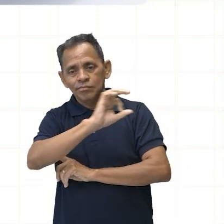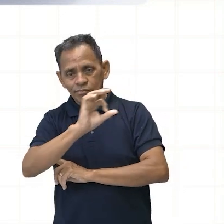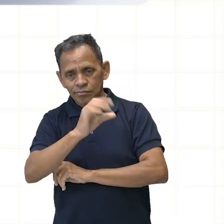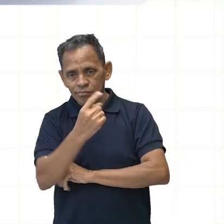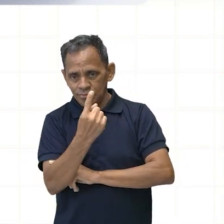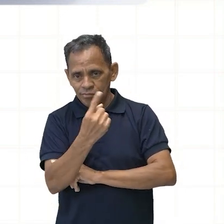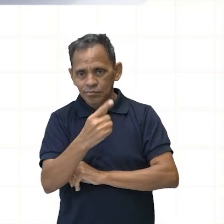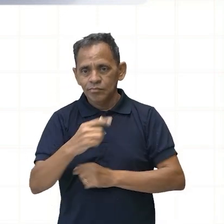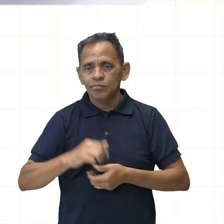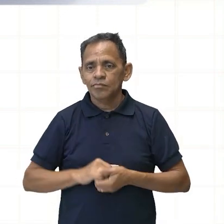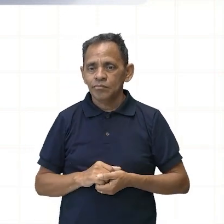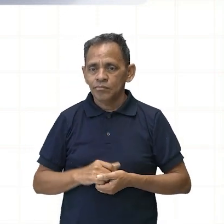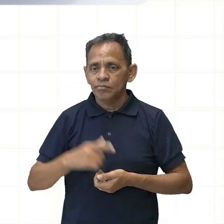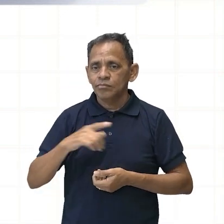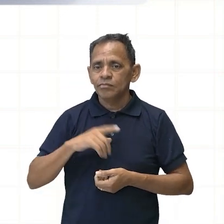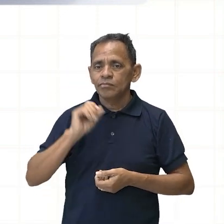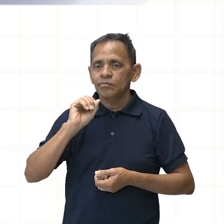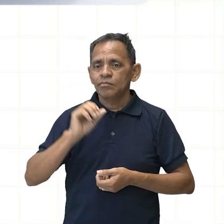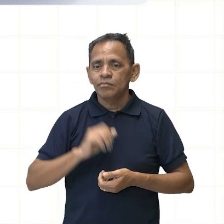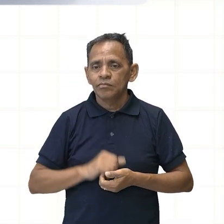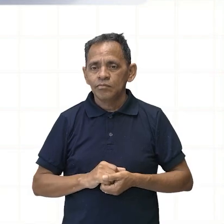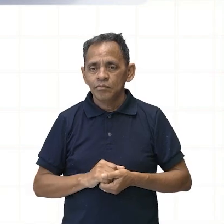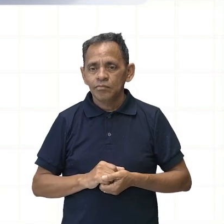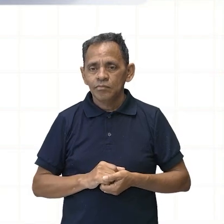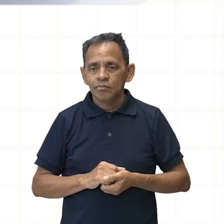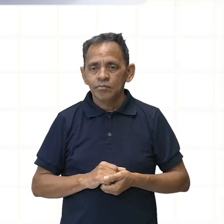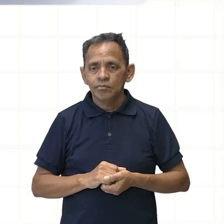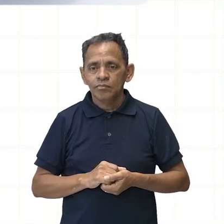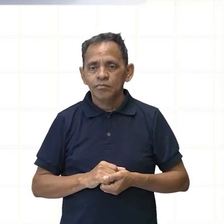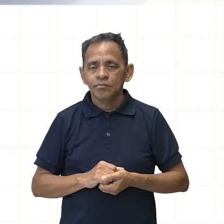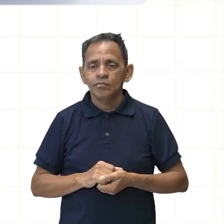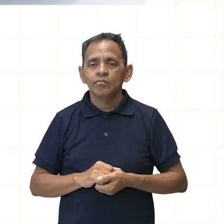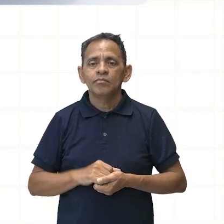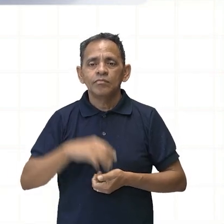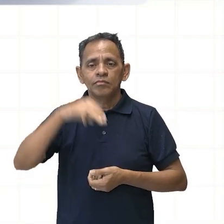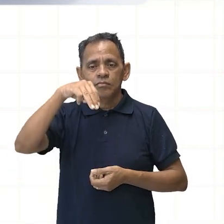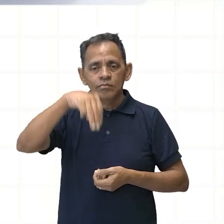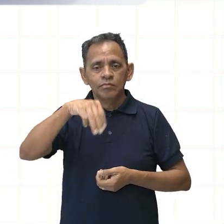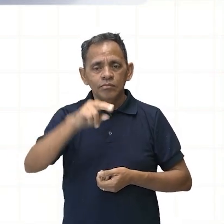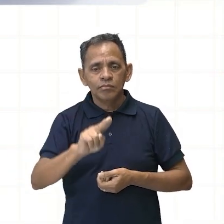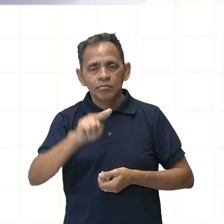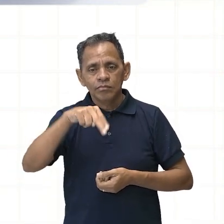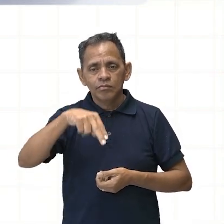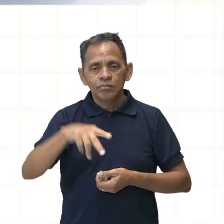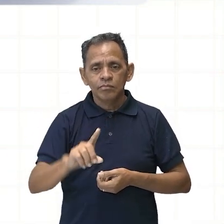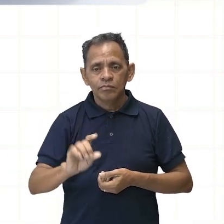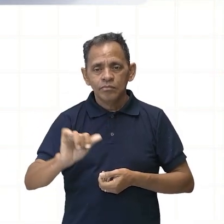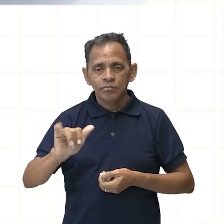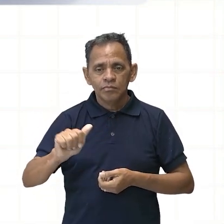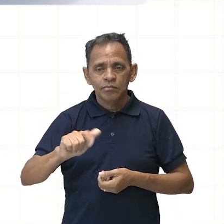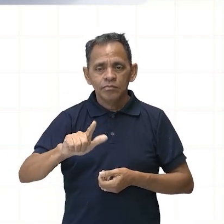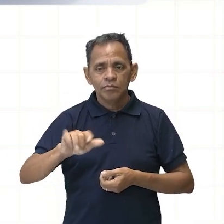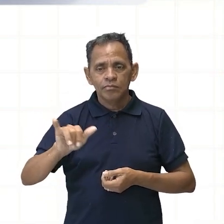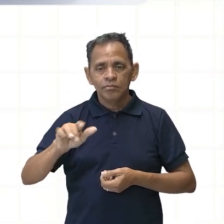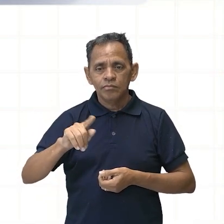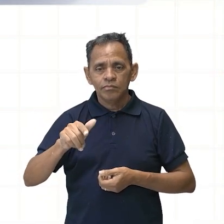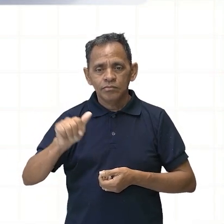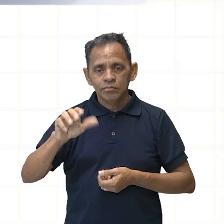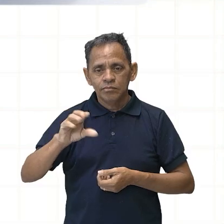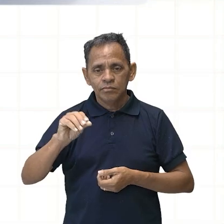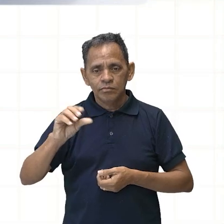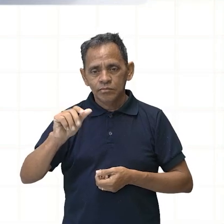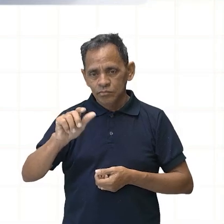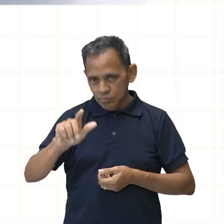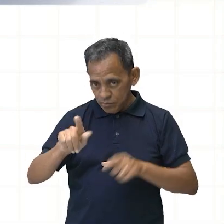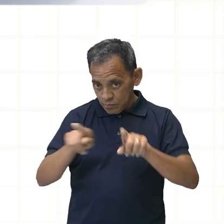1991, a gente tem ali a mundialização do capitalismo. O capitalismo perde ali o seu rival, o